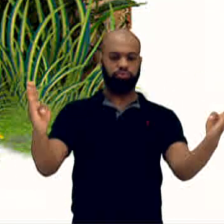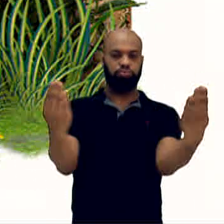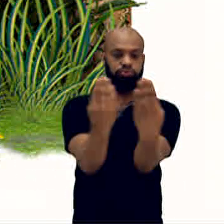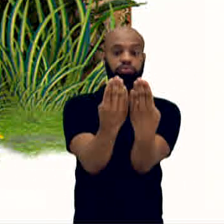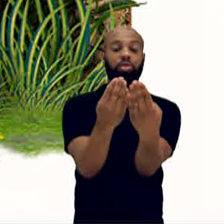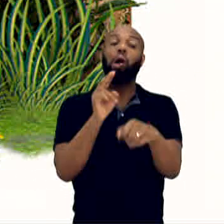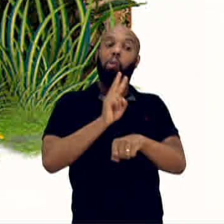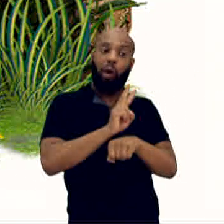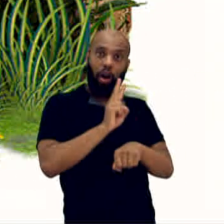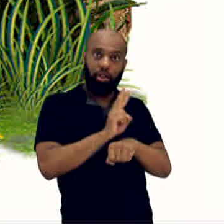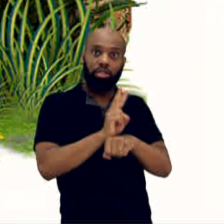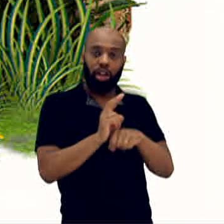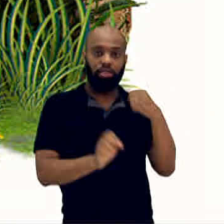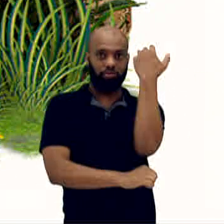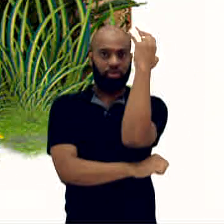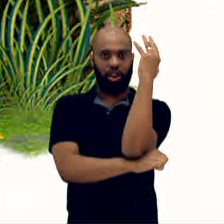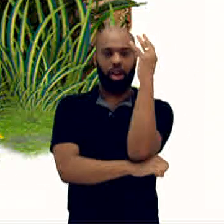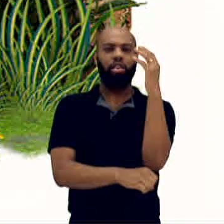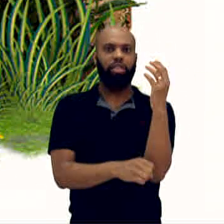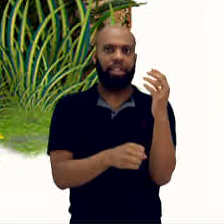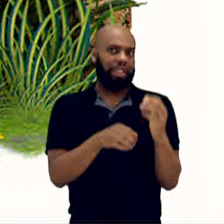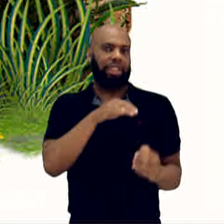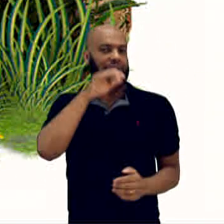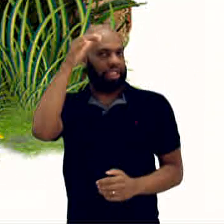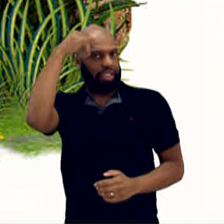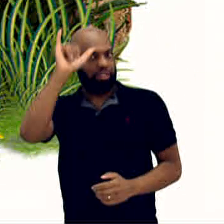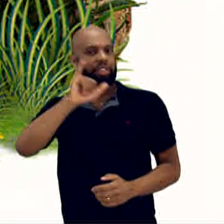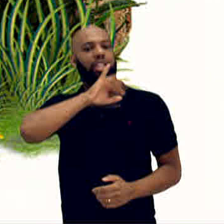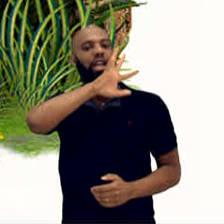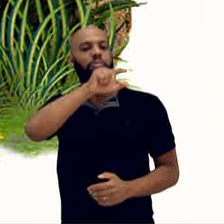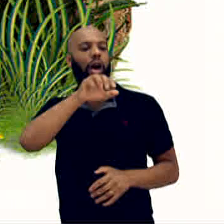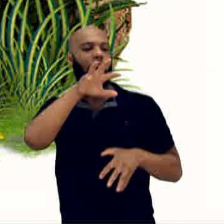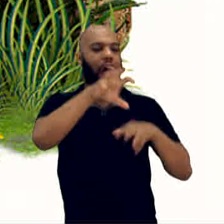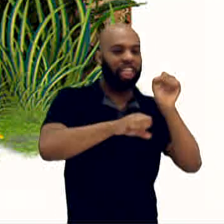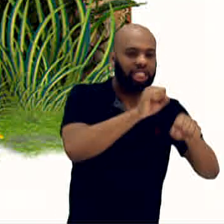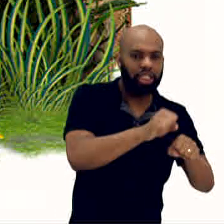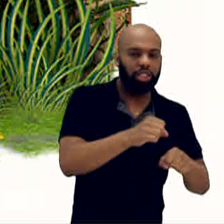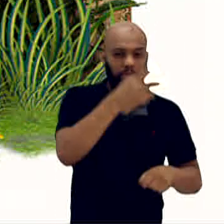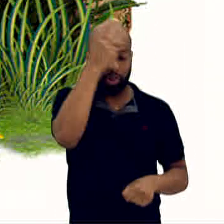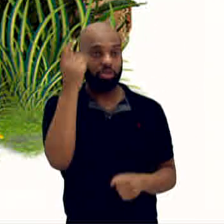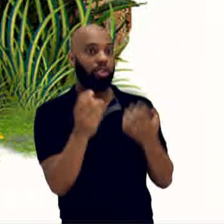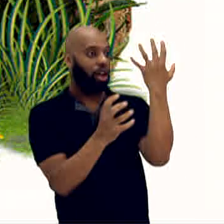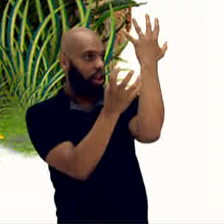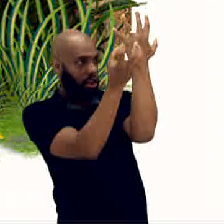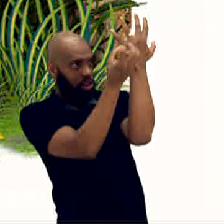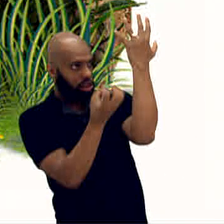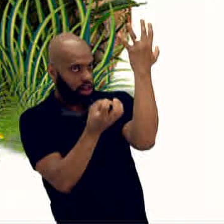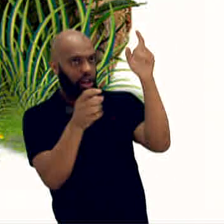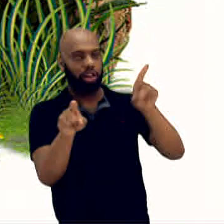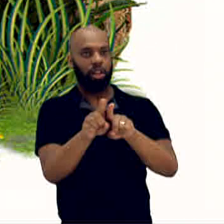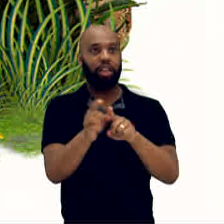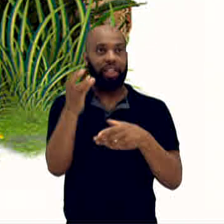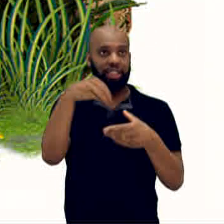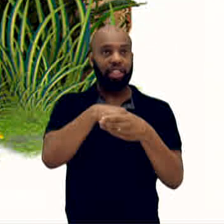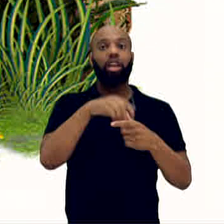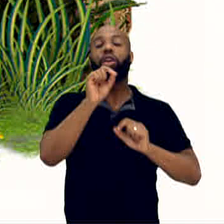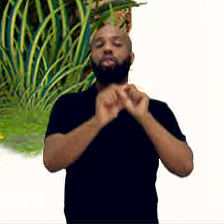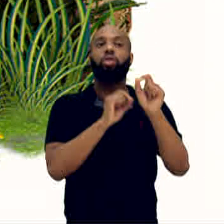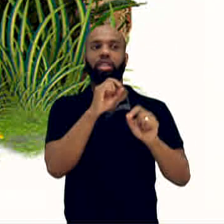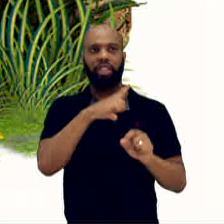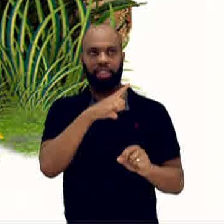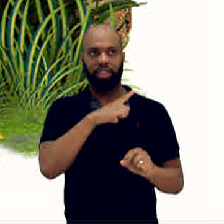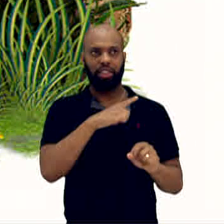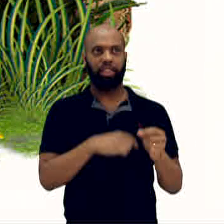para proteger, né, dos animais, de alguém que fosse pegar essas frutas, né? E dentro desse pomar, né, que